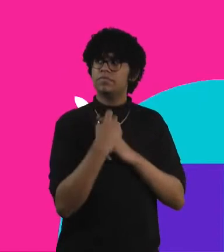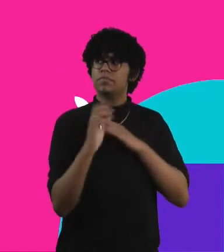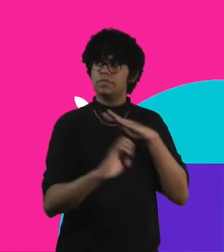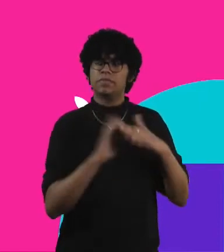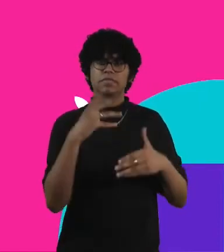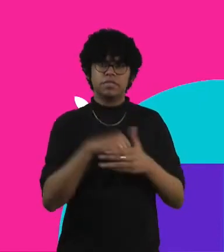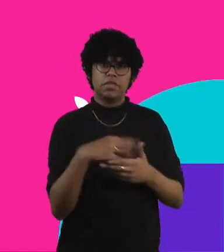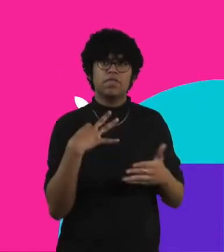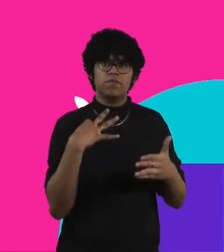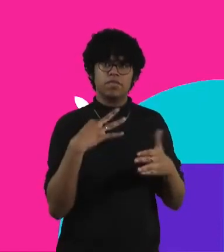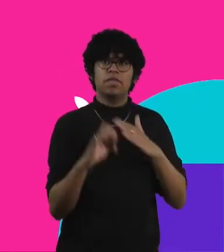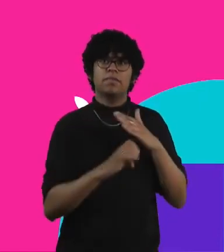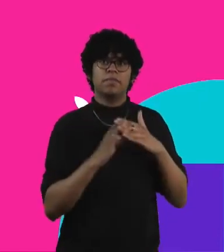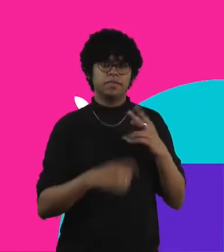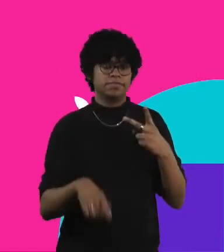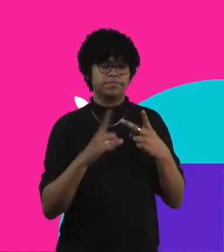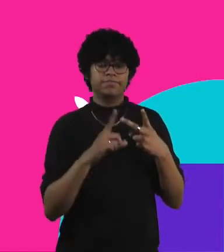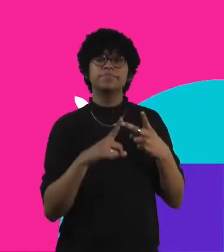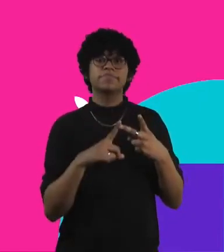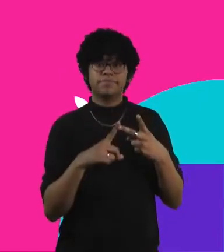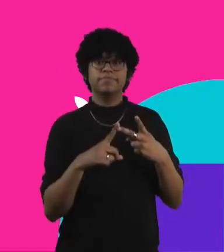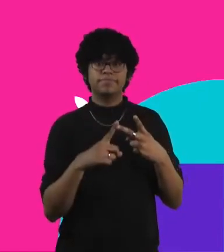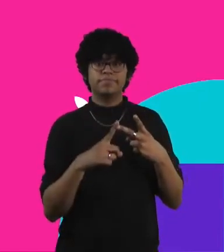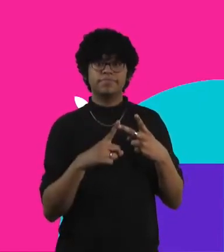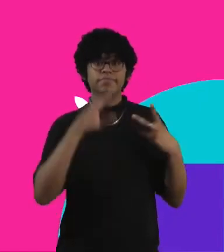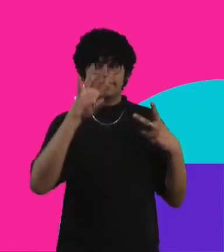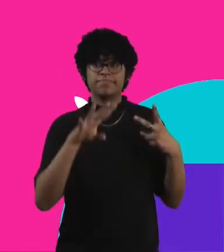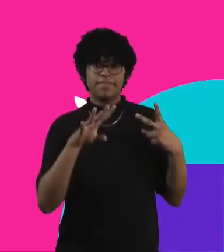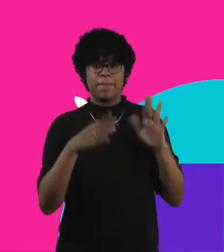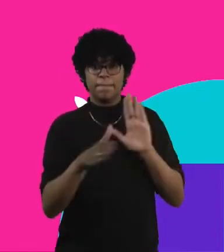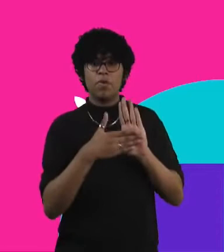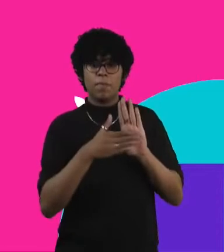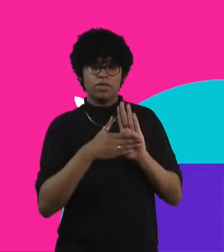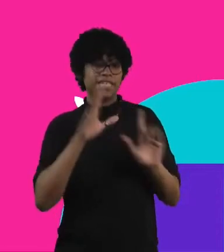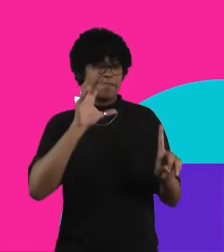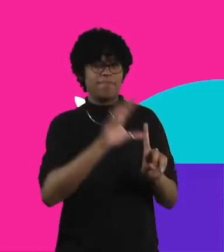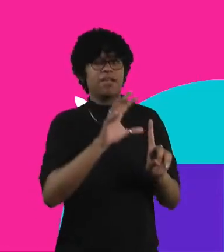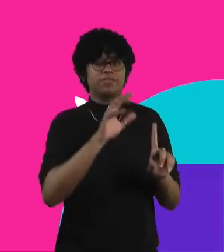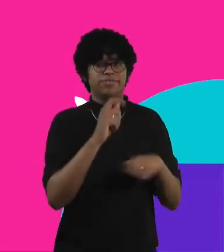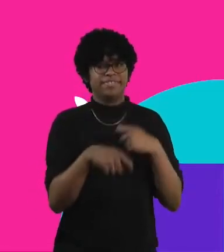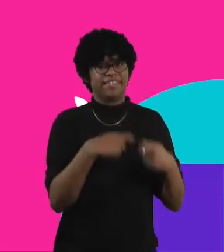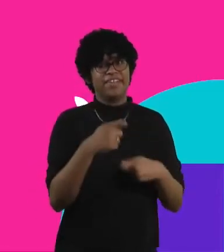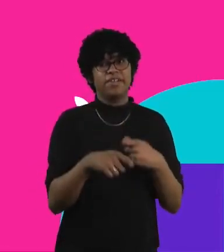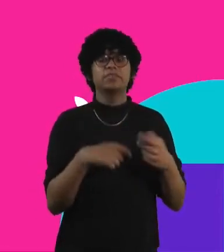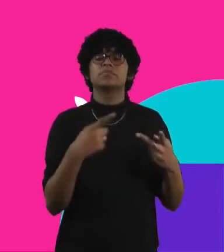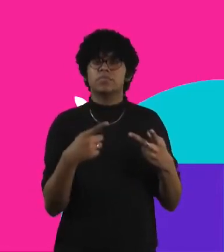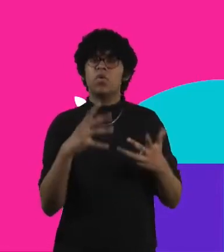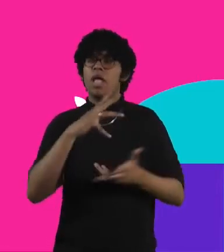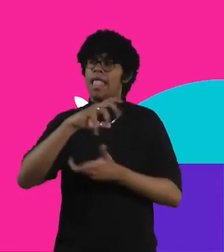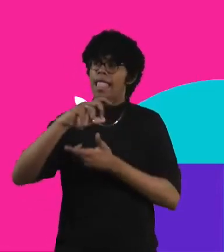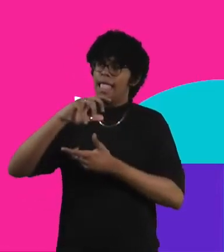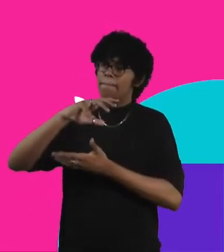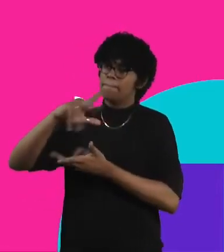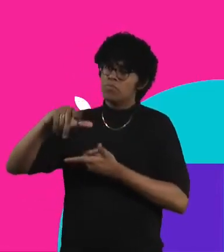voluntariado corporativo. A gente trabalha também com a agenda de negócios de impacto, então a gente fortalece ecossistemas e